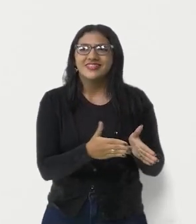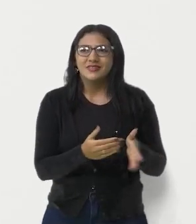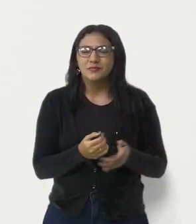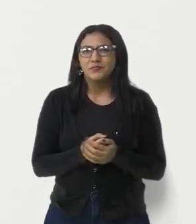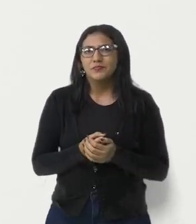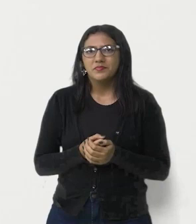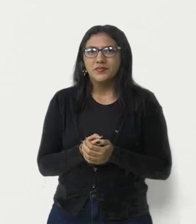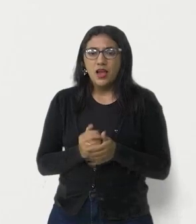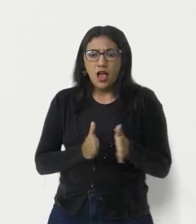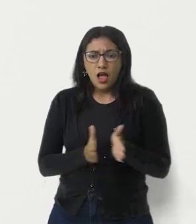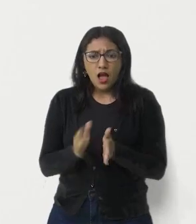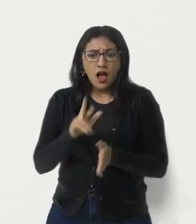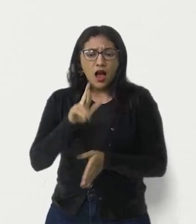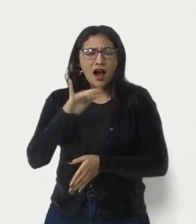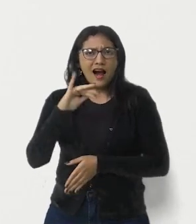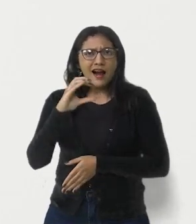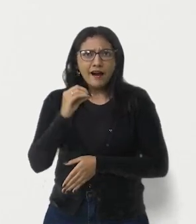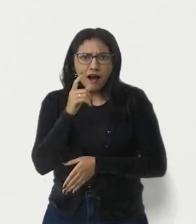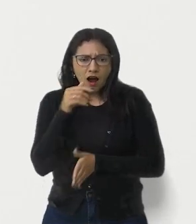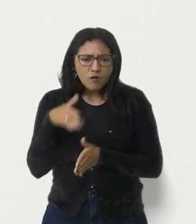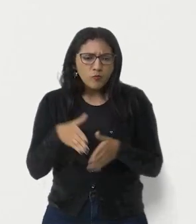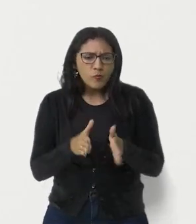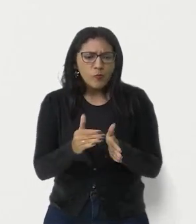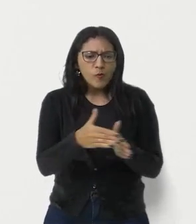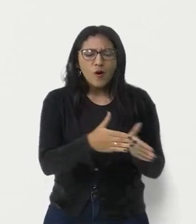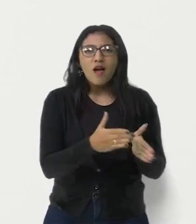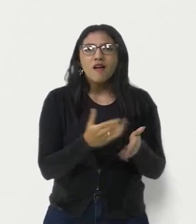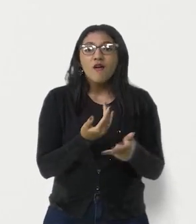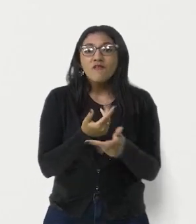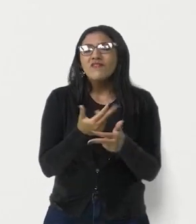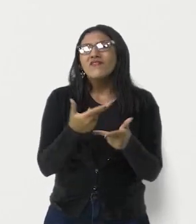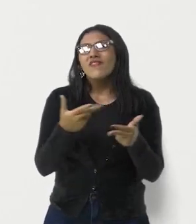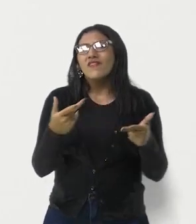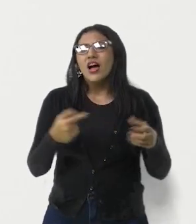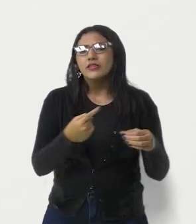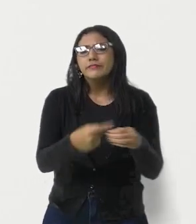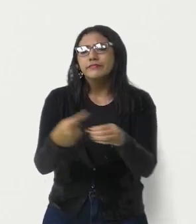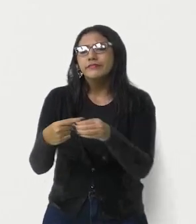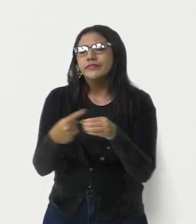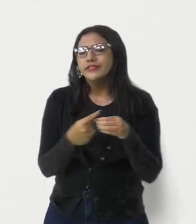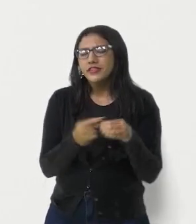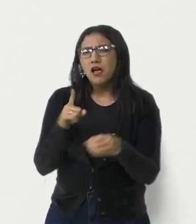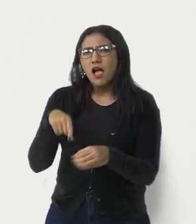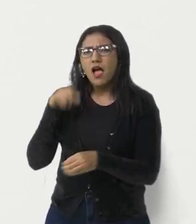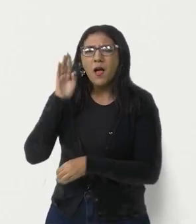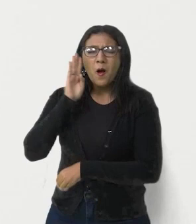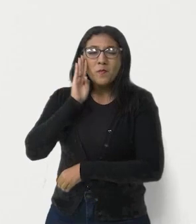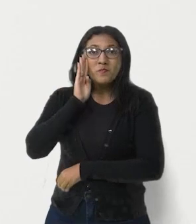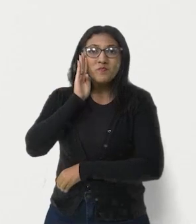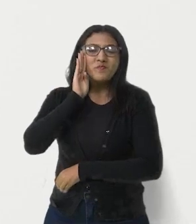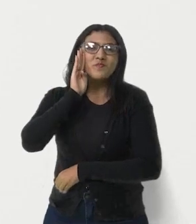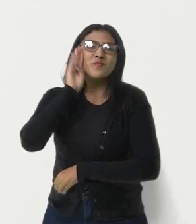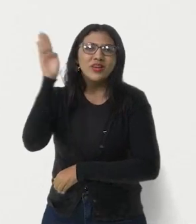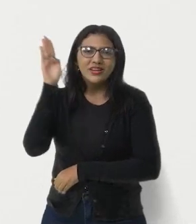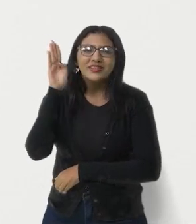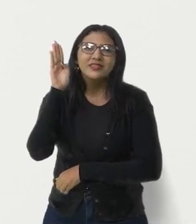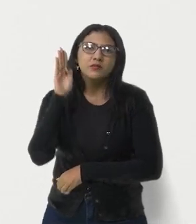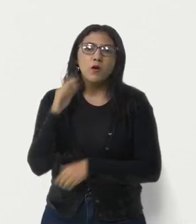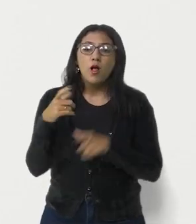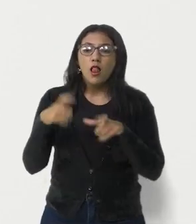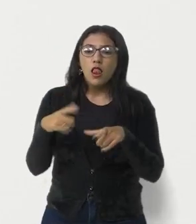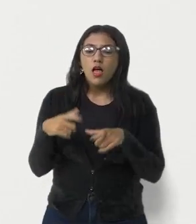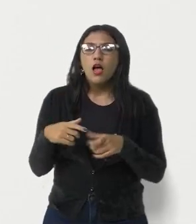o rio, para muitas comunidades, para muitos municípios do Amazonas, é o principal meio